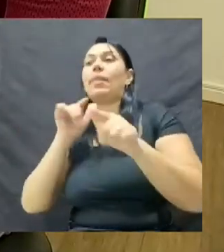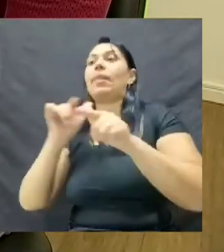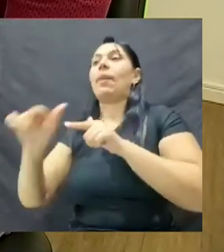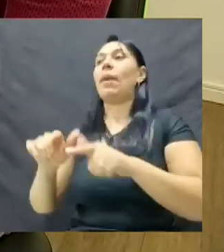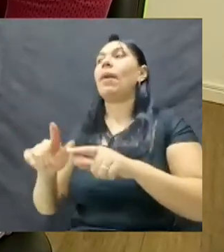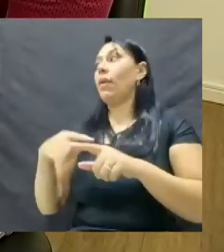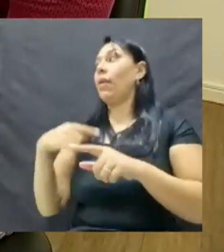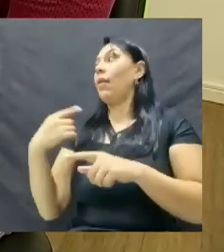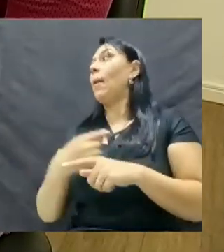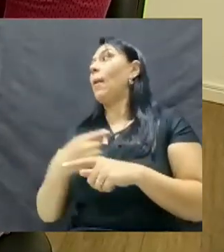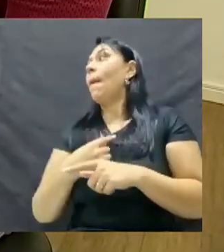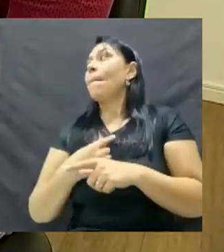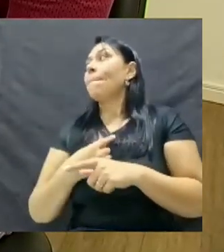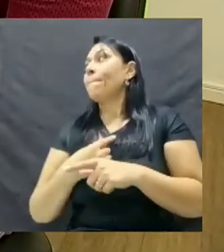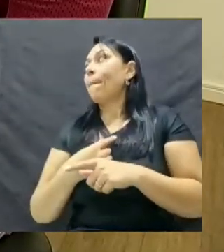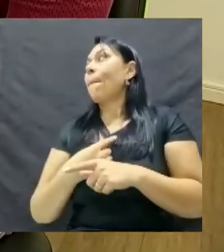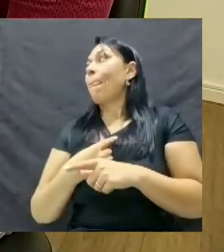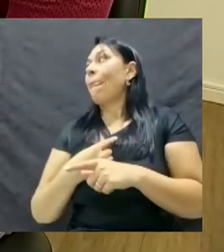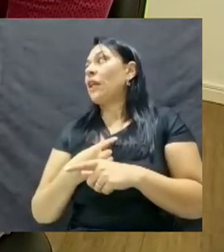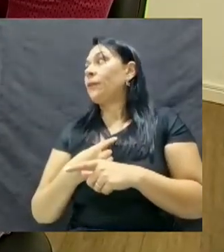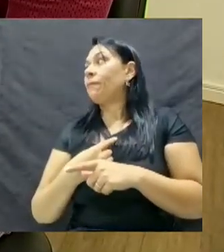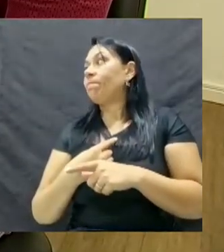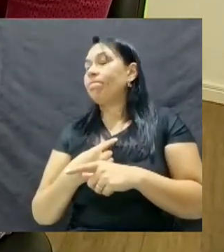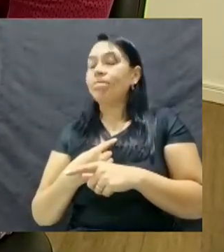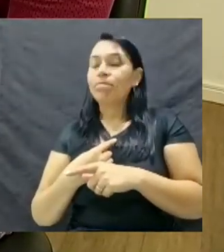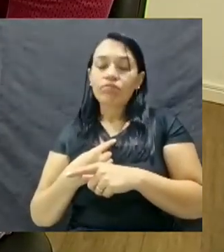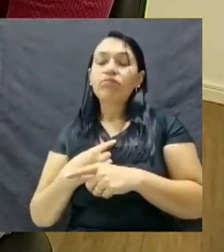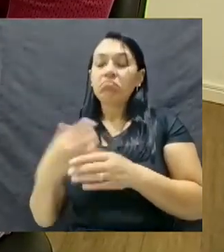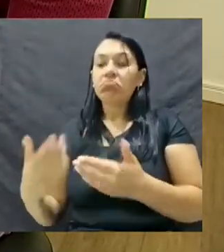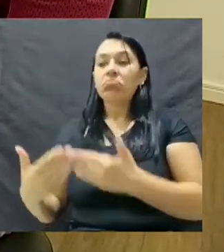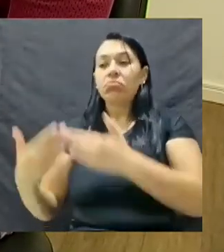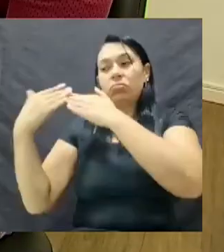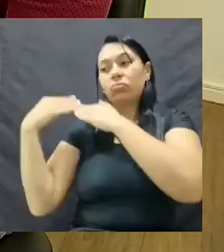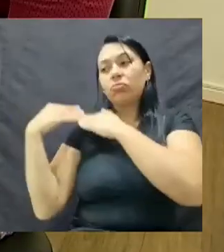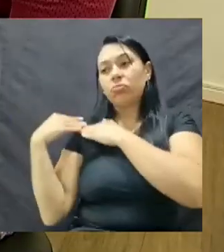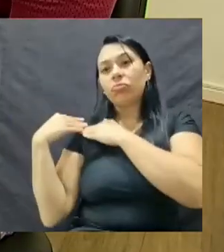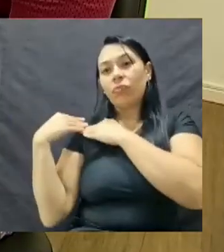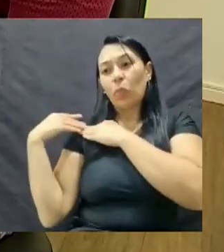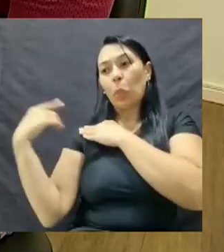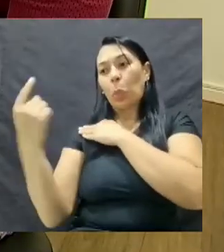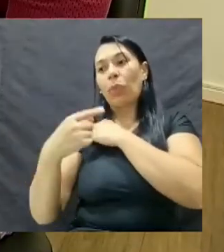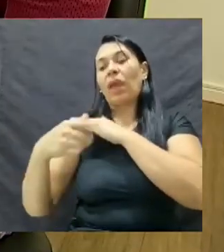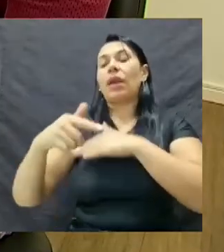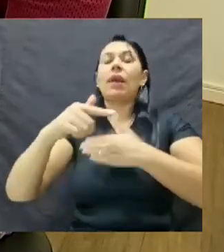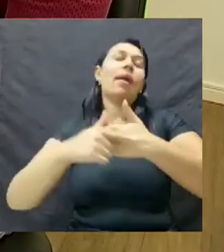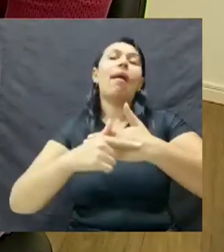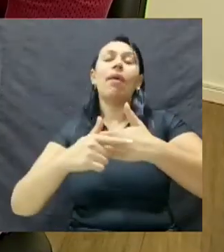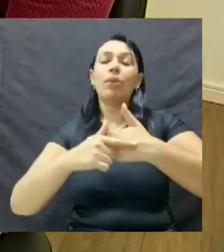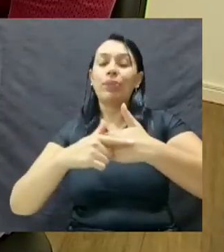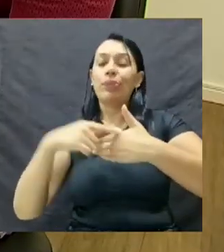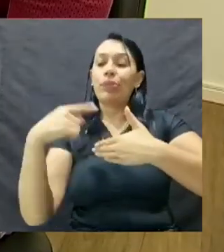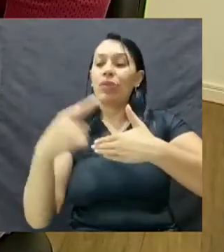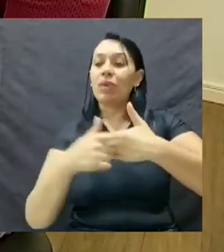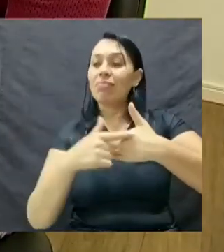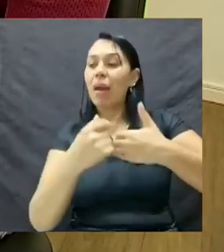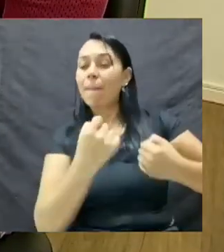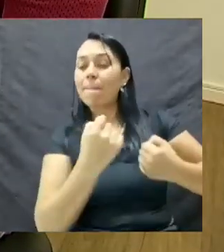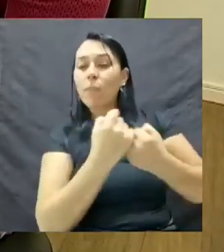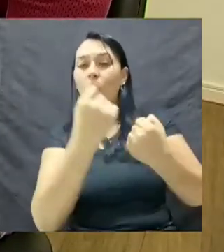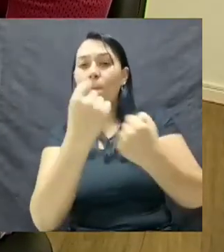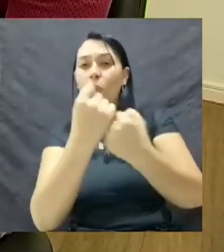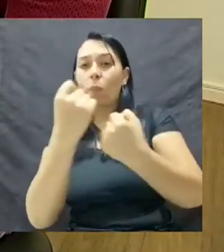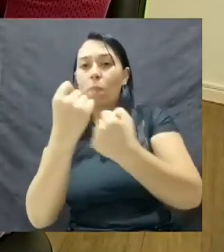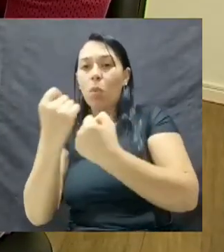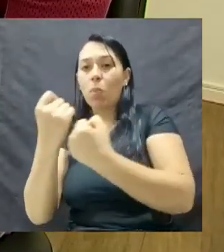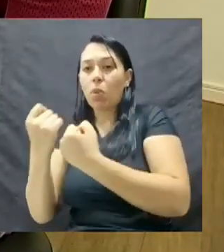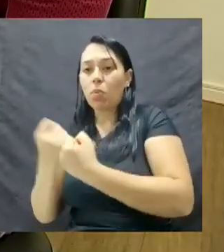virando uma responsabilidade quase inerente ao nosso cargo de dar o suporte para aquele que vem buscar informação, né?